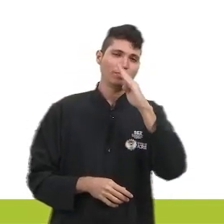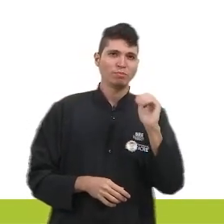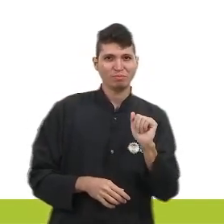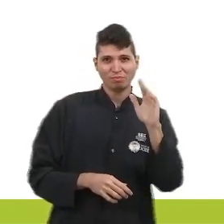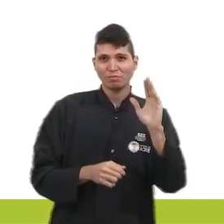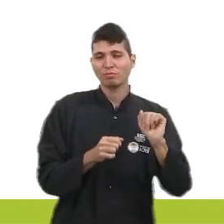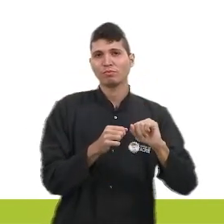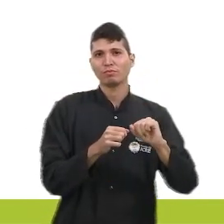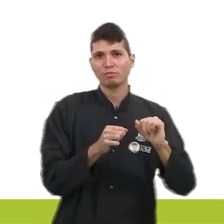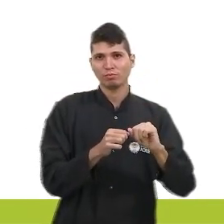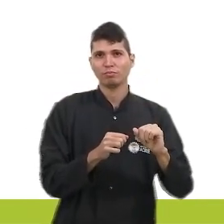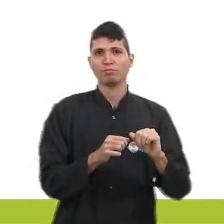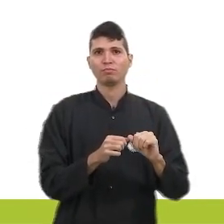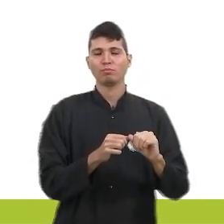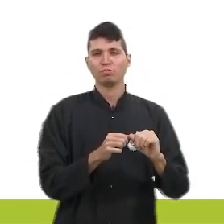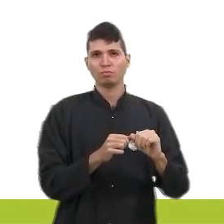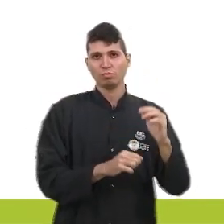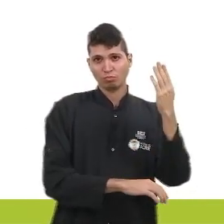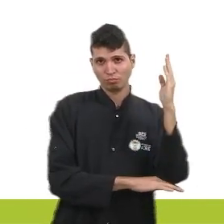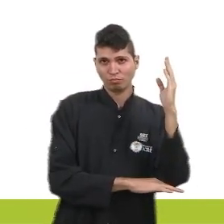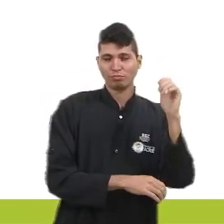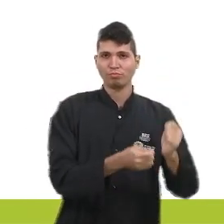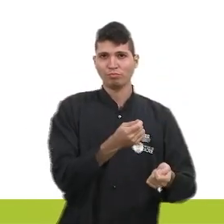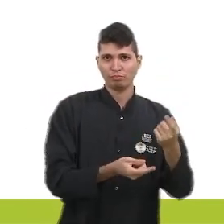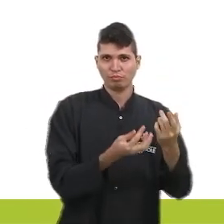vegetal, ele é utilizado em siderurgias e em